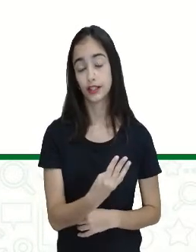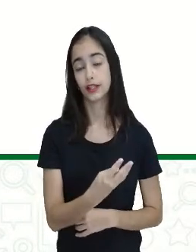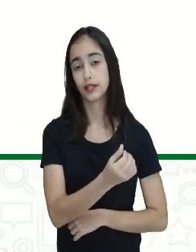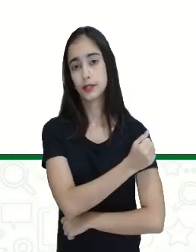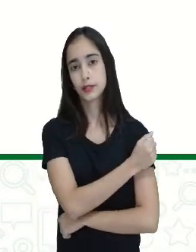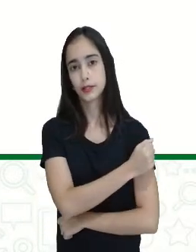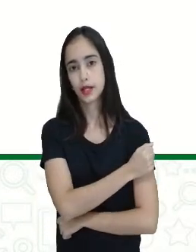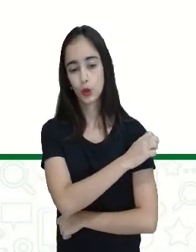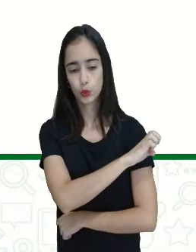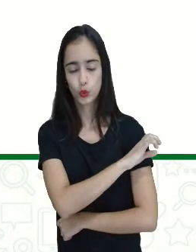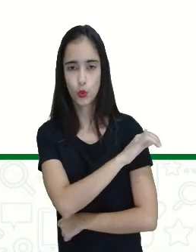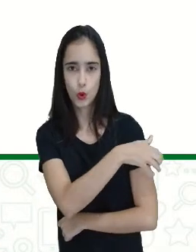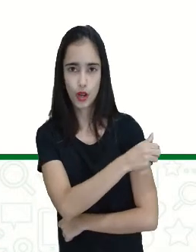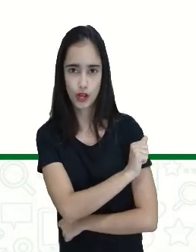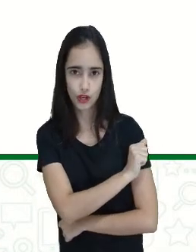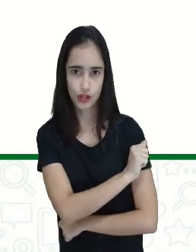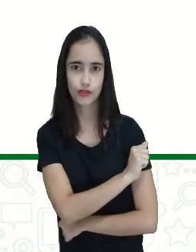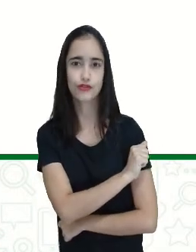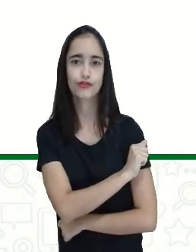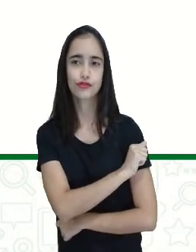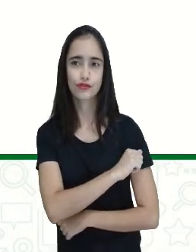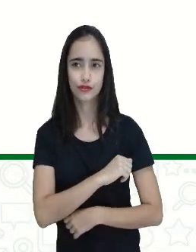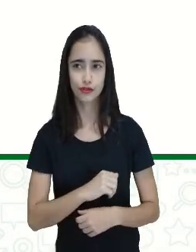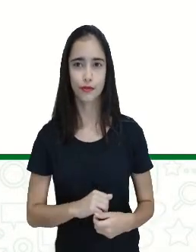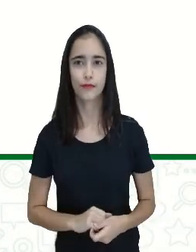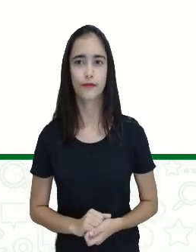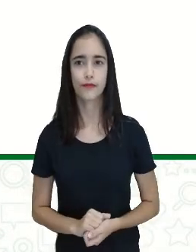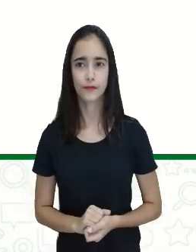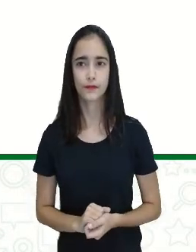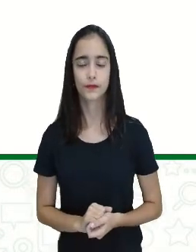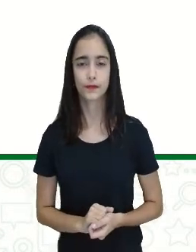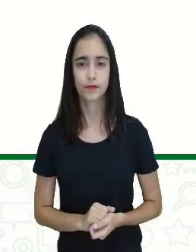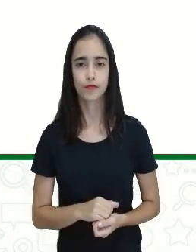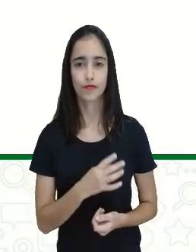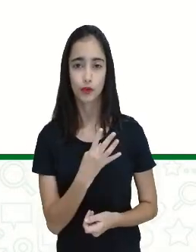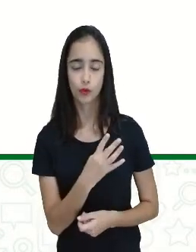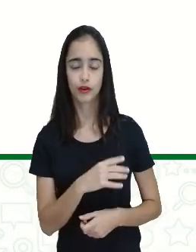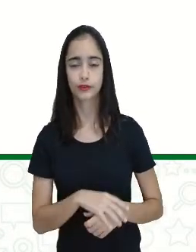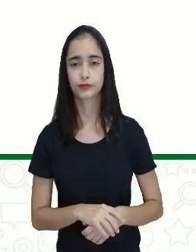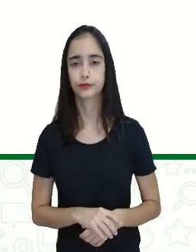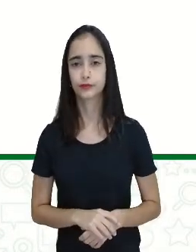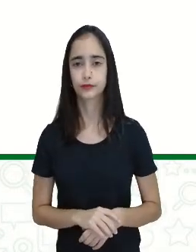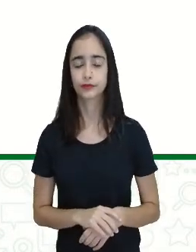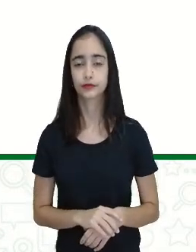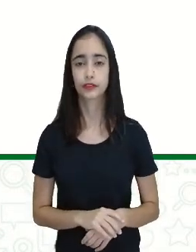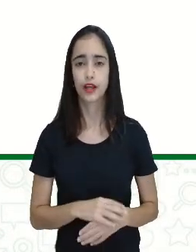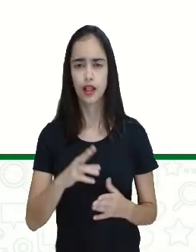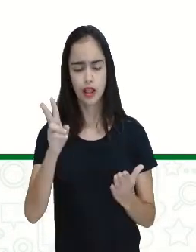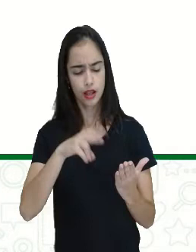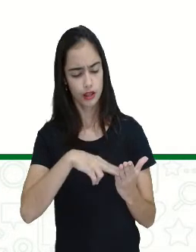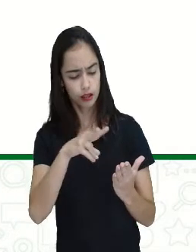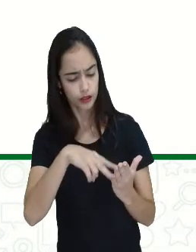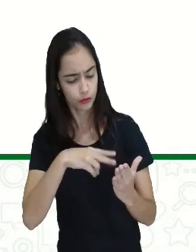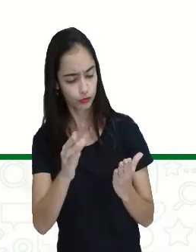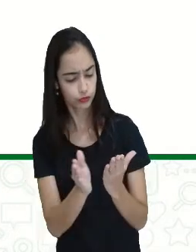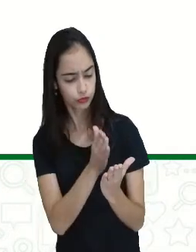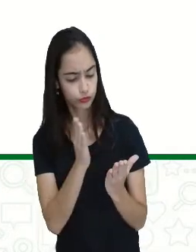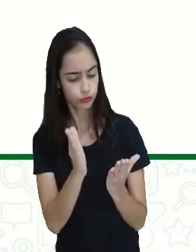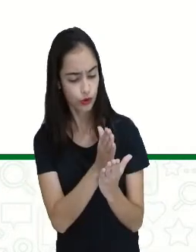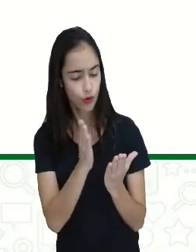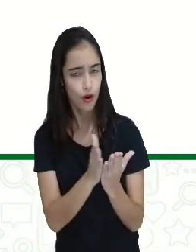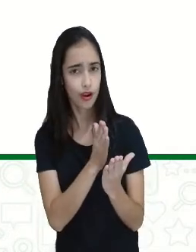EJA 4, Educação de Jovens e Adultos, módulo 4, estão lendo o livro